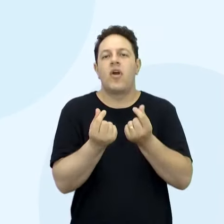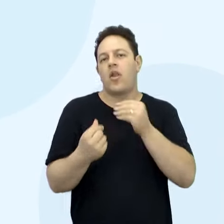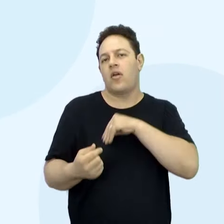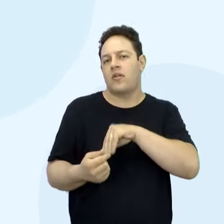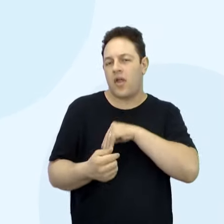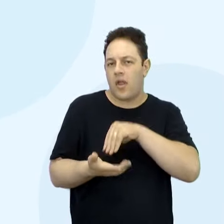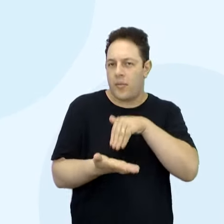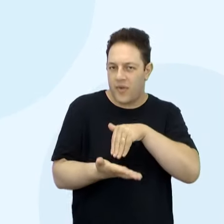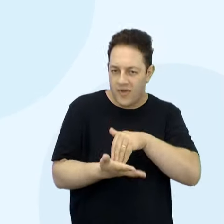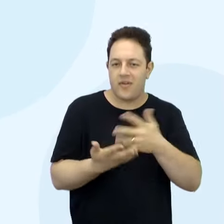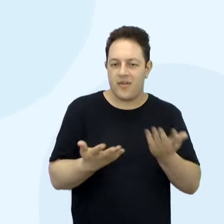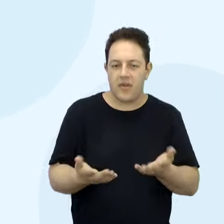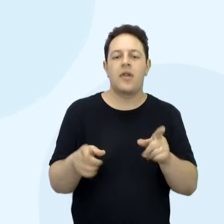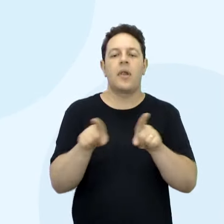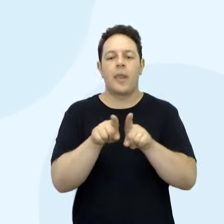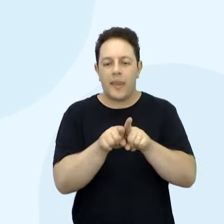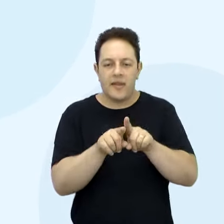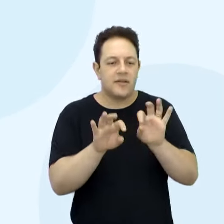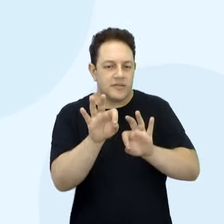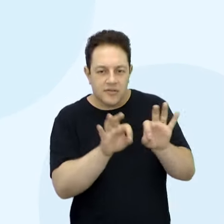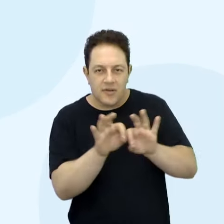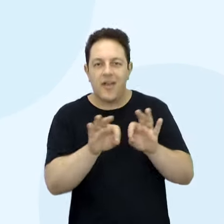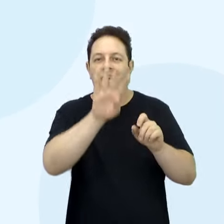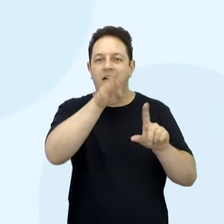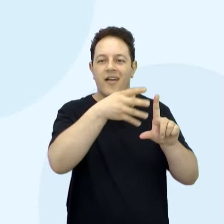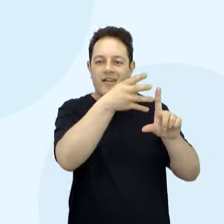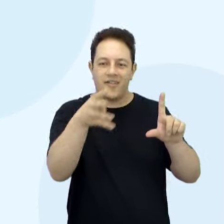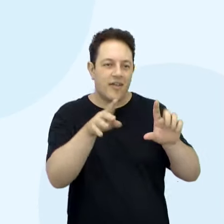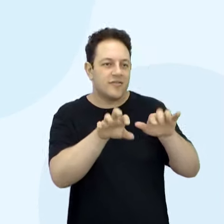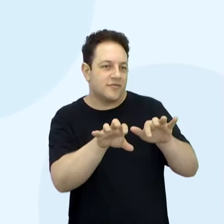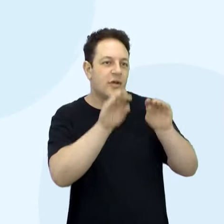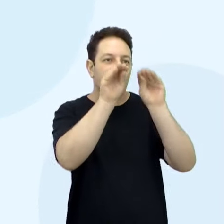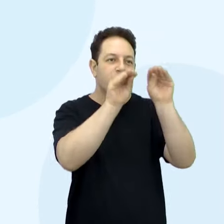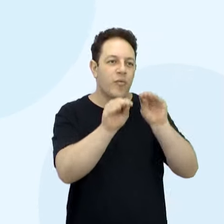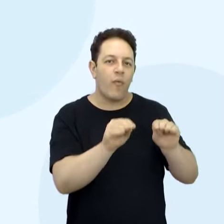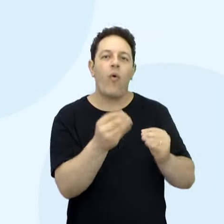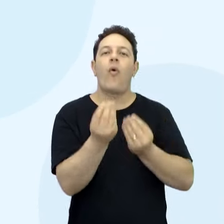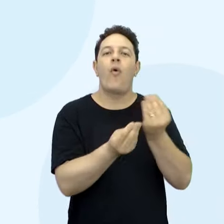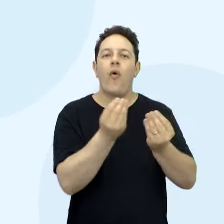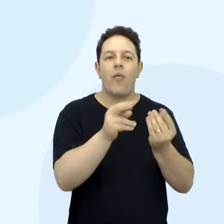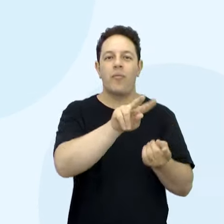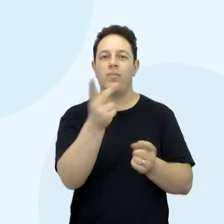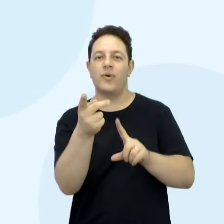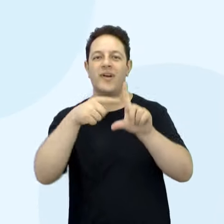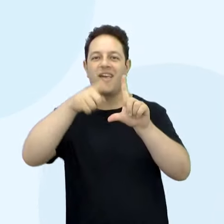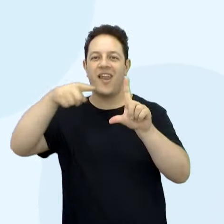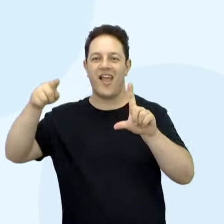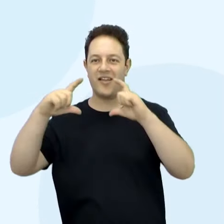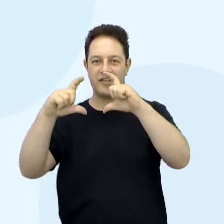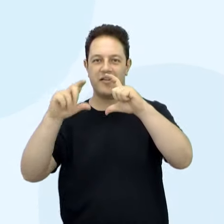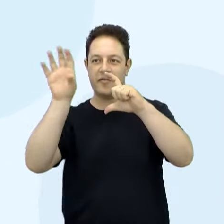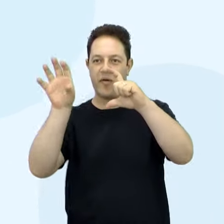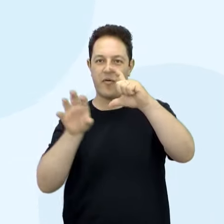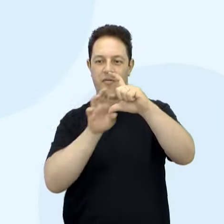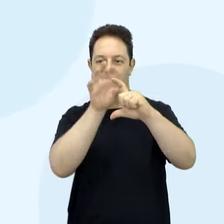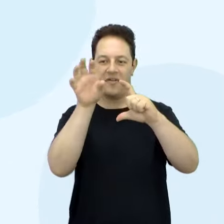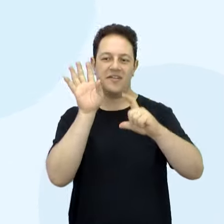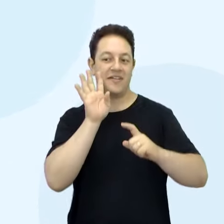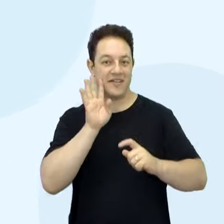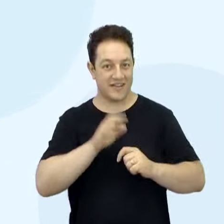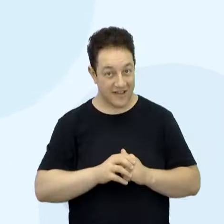salário mínimo. Mexemos aí no Excel, vimos como se constrói um gráfico. E aí, o que vem